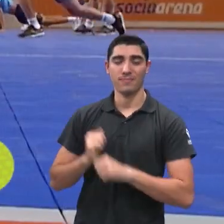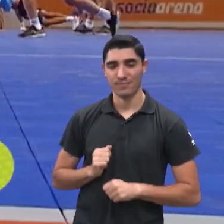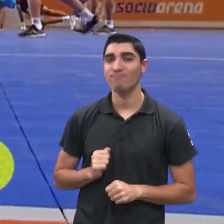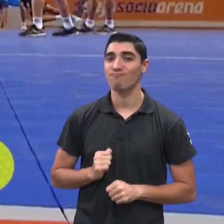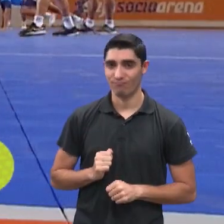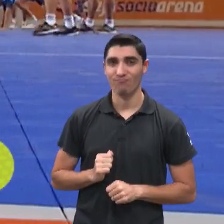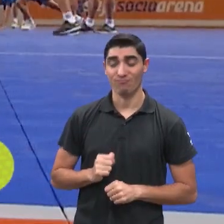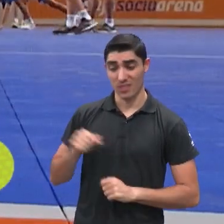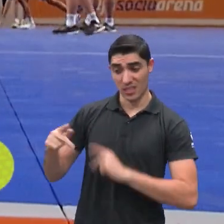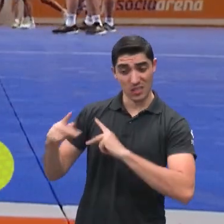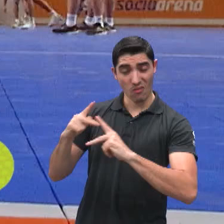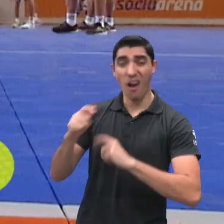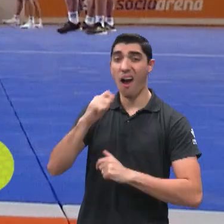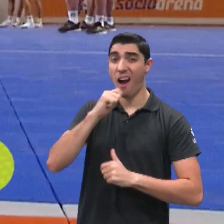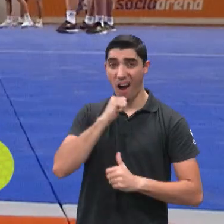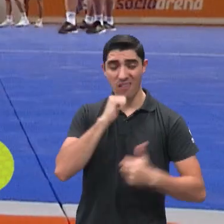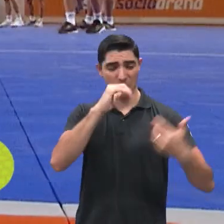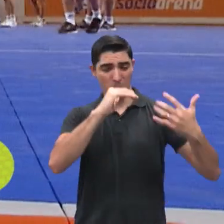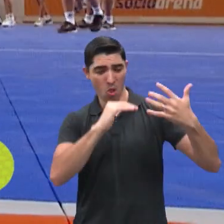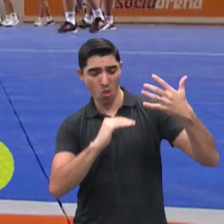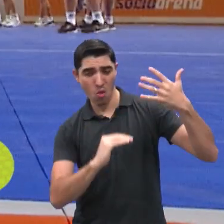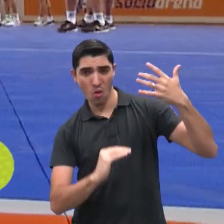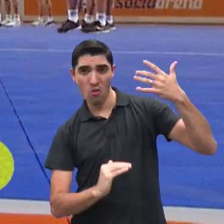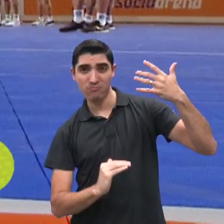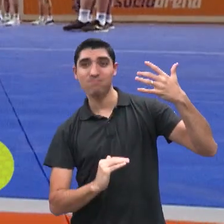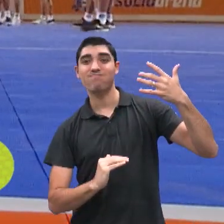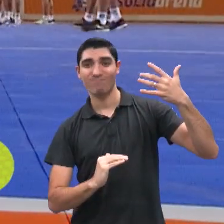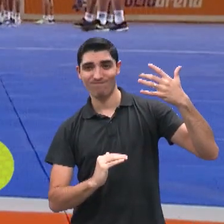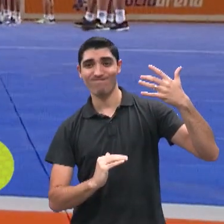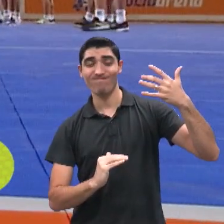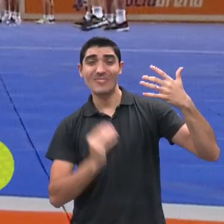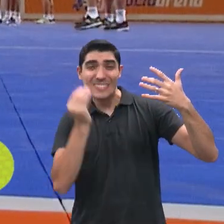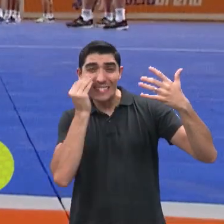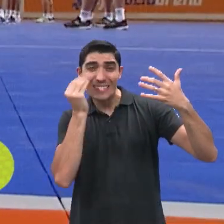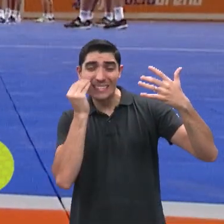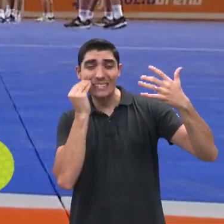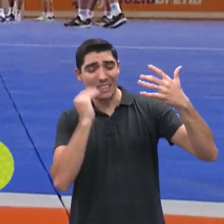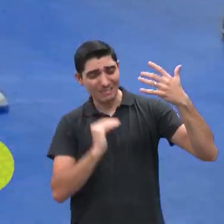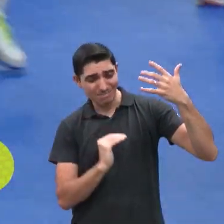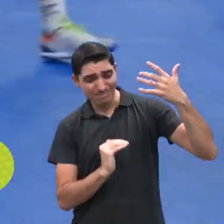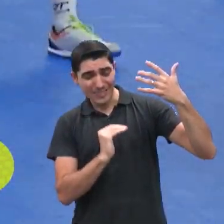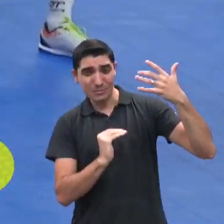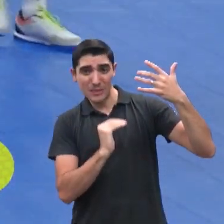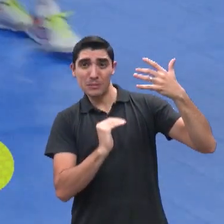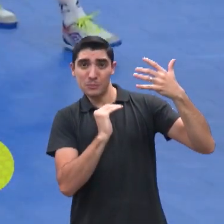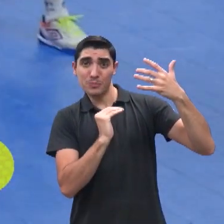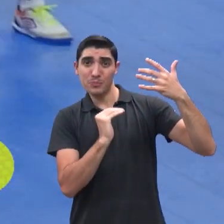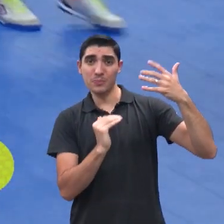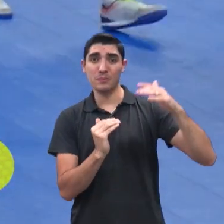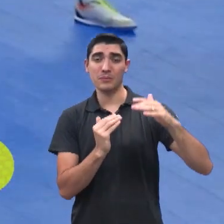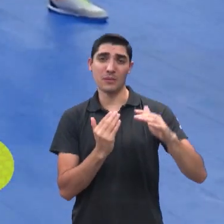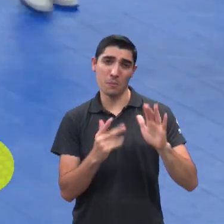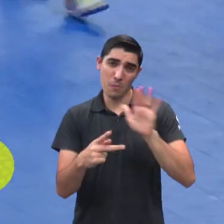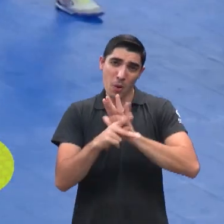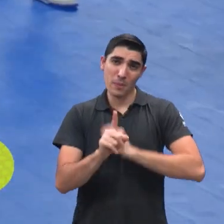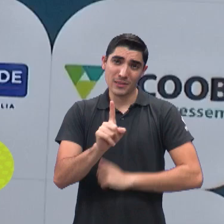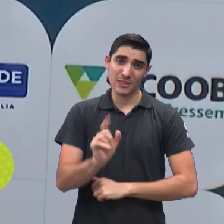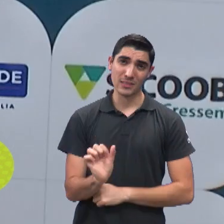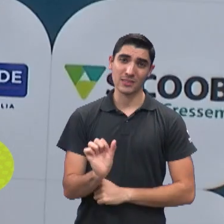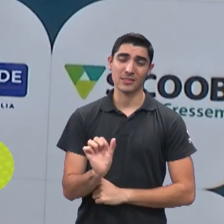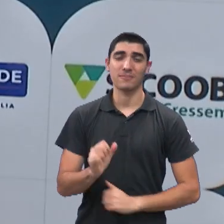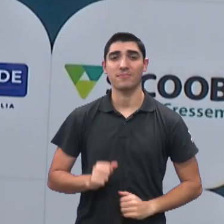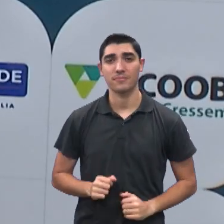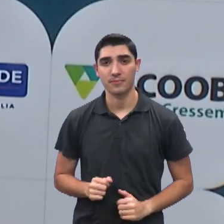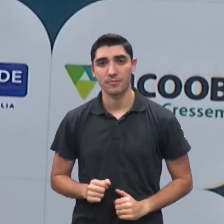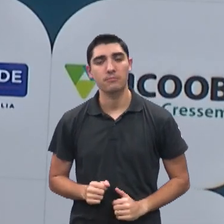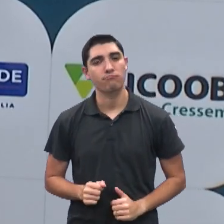segue na parte de baixo da tabela, tentando não se afastar ainda mais da zona de classificação. Acho